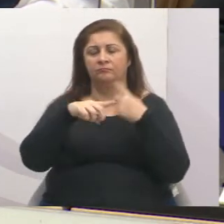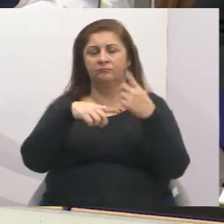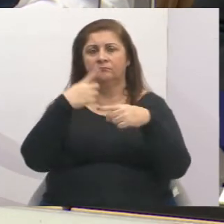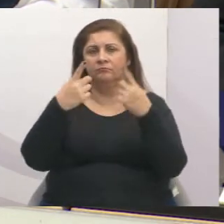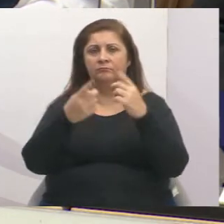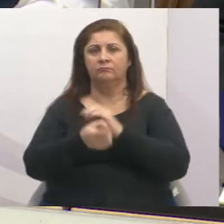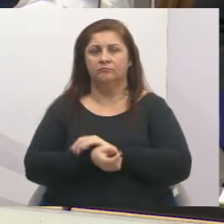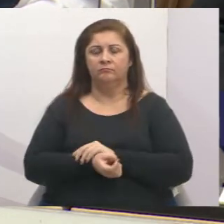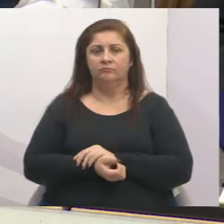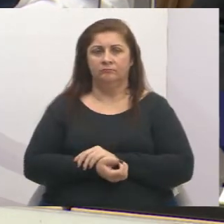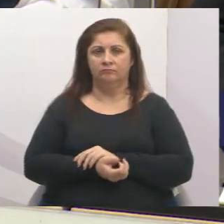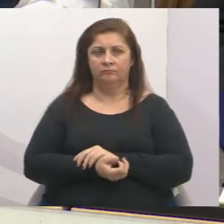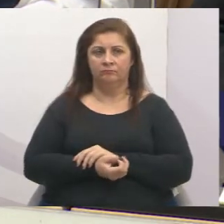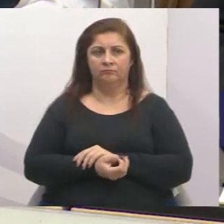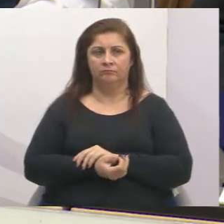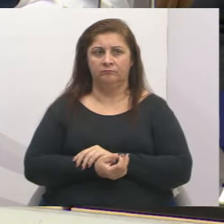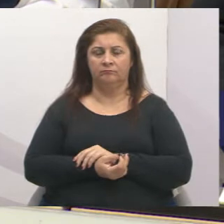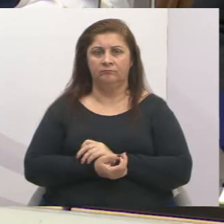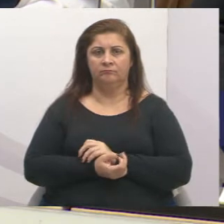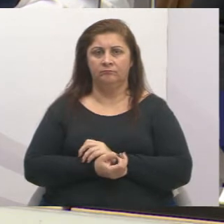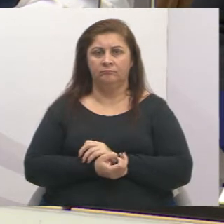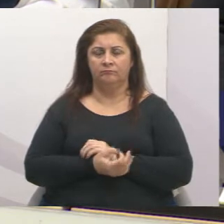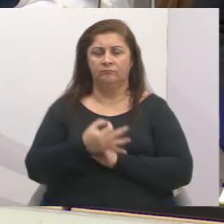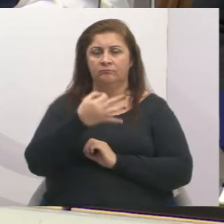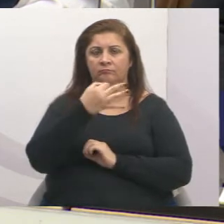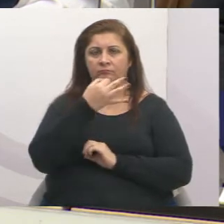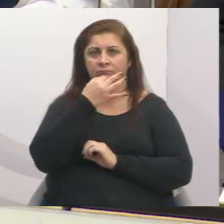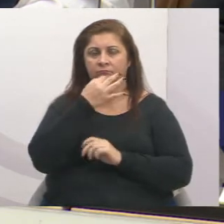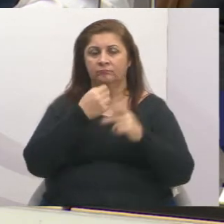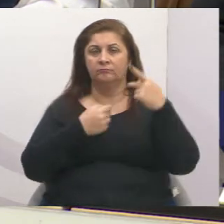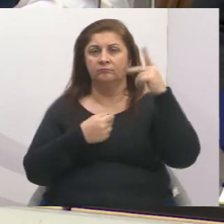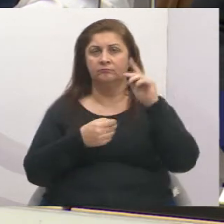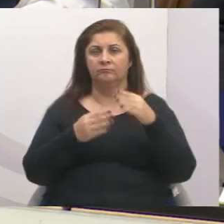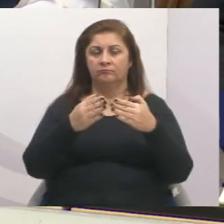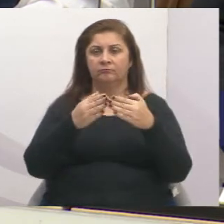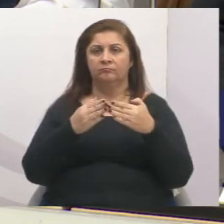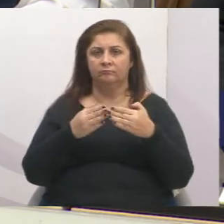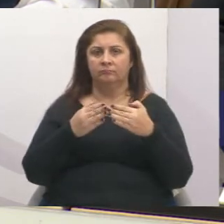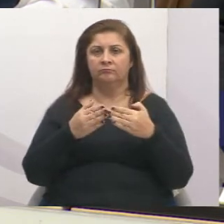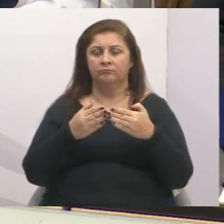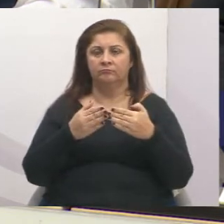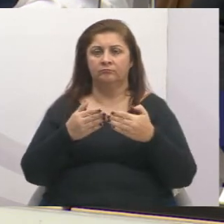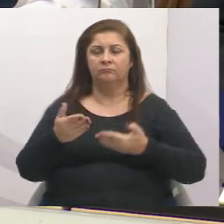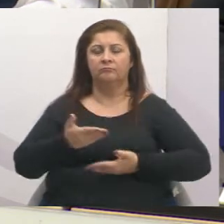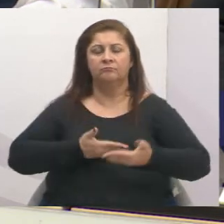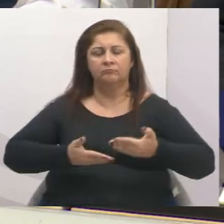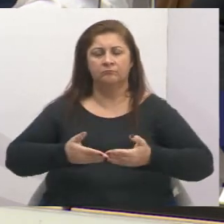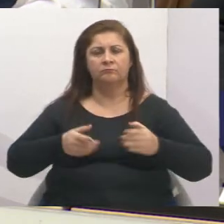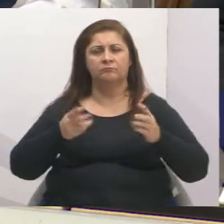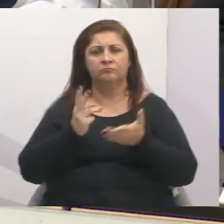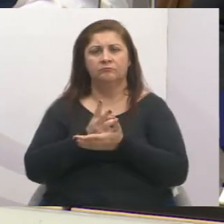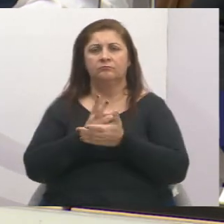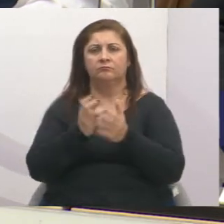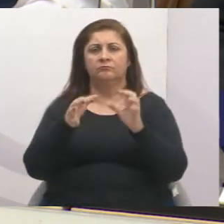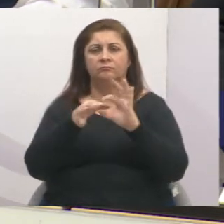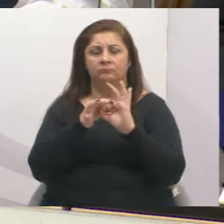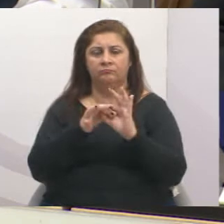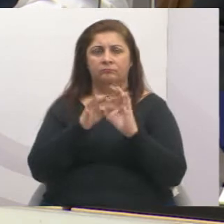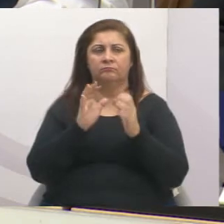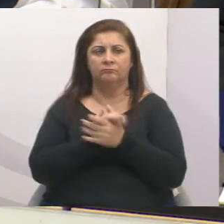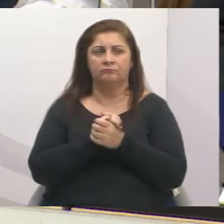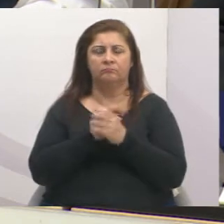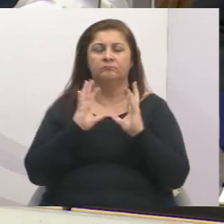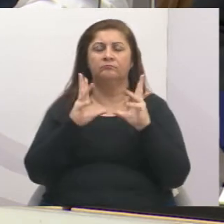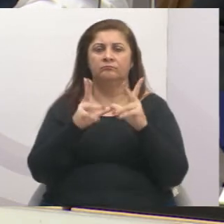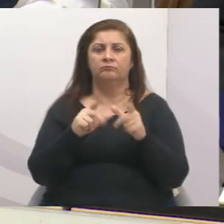aí para o servidor da nossa cidade. Então, essas são as minhas palavras e pedir para que os servidores continue unido, continue trabalhando firme e forte, e